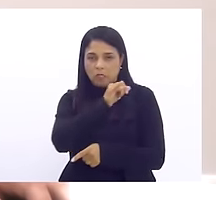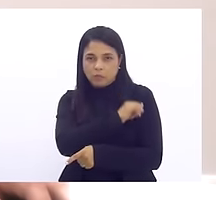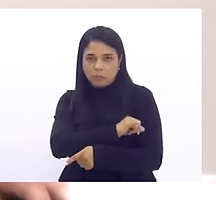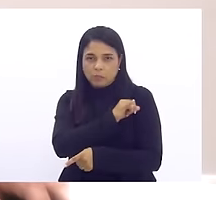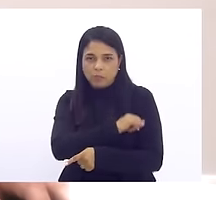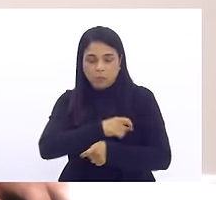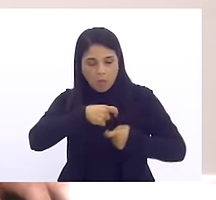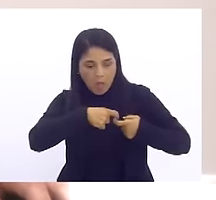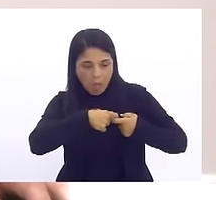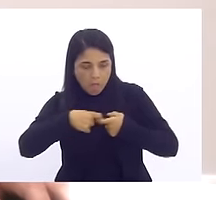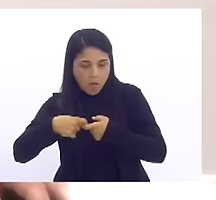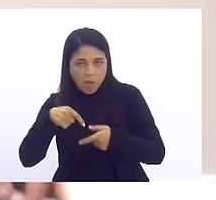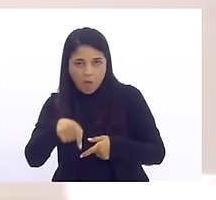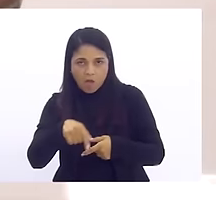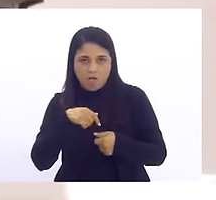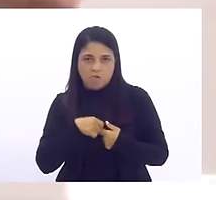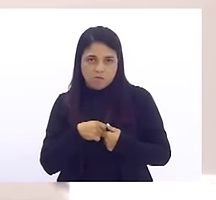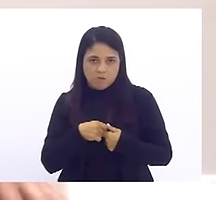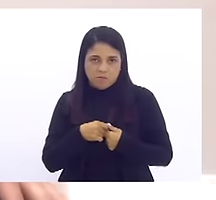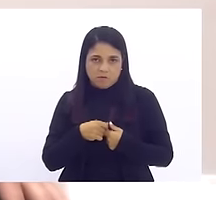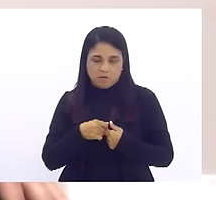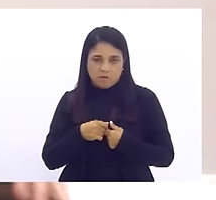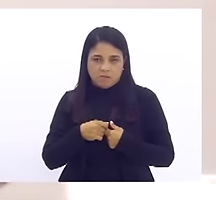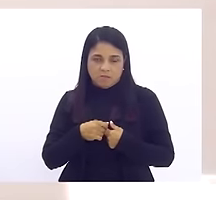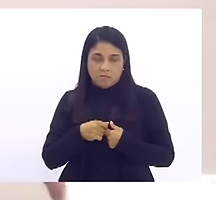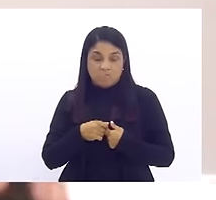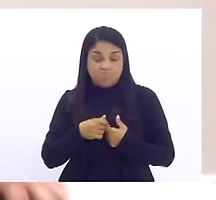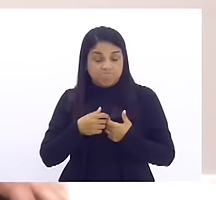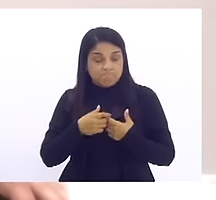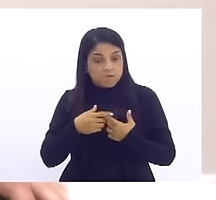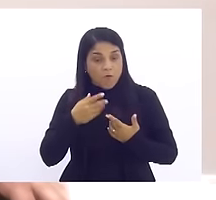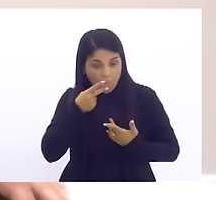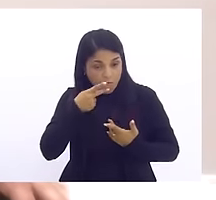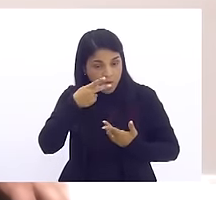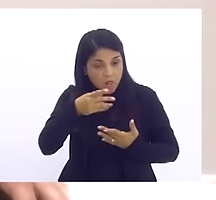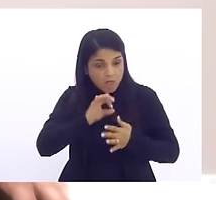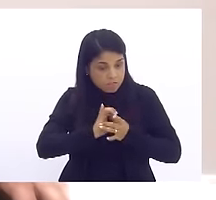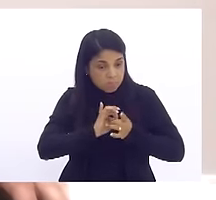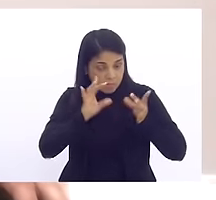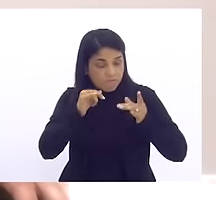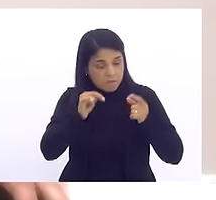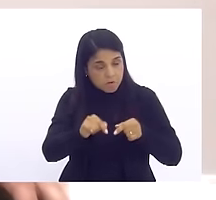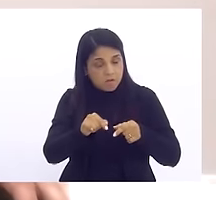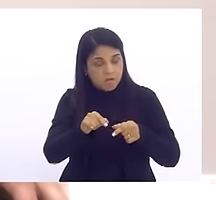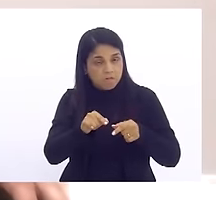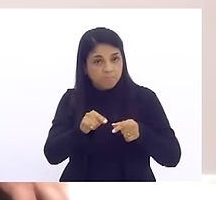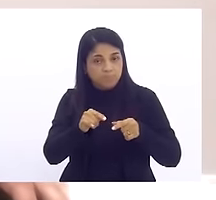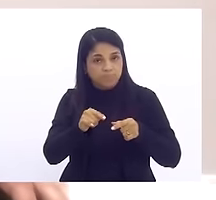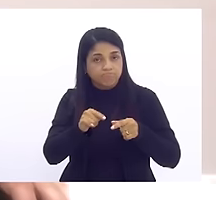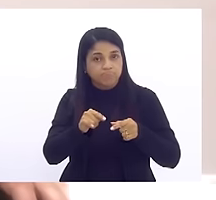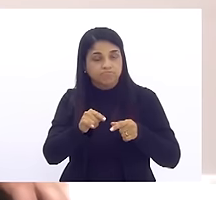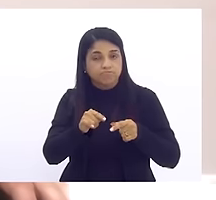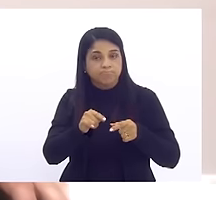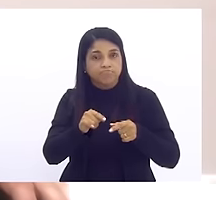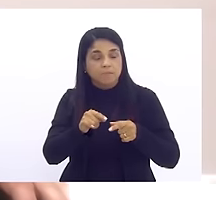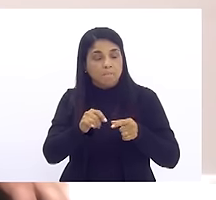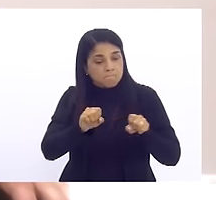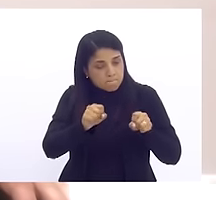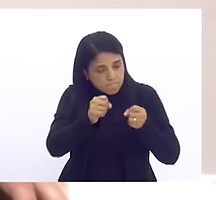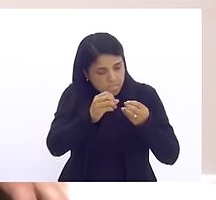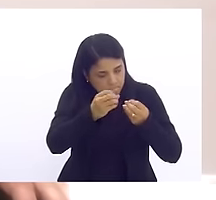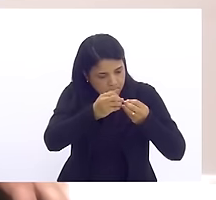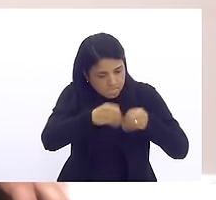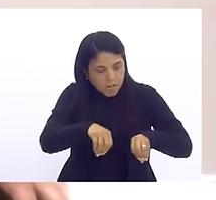vocês estão literalmente e eu usei um termo mais pesado que eu tenho Liberdade com o governador ferrando o trabalhador